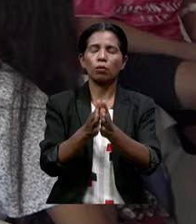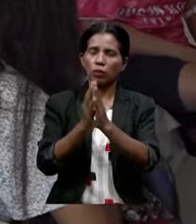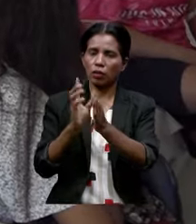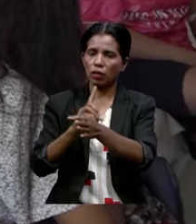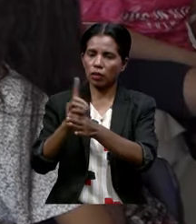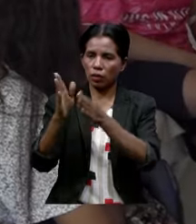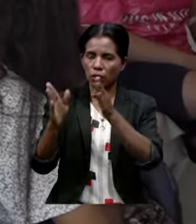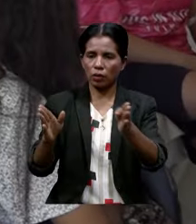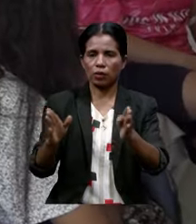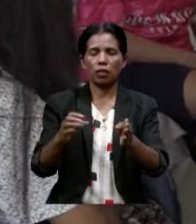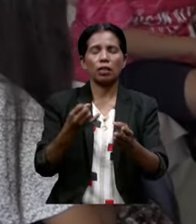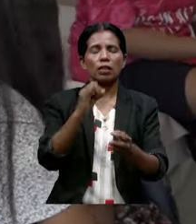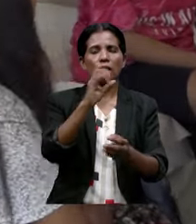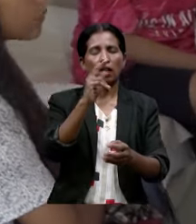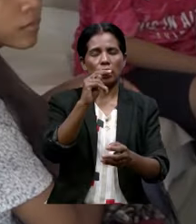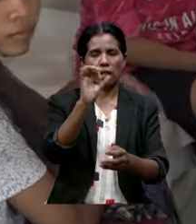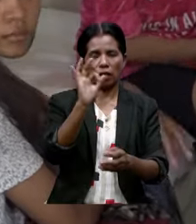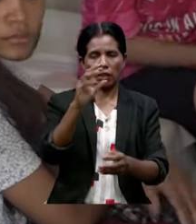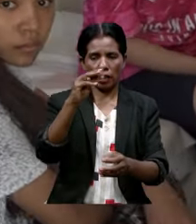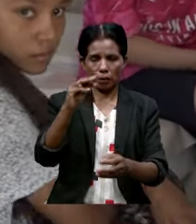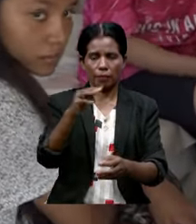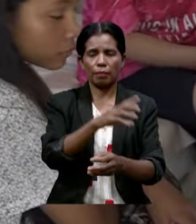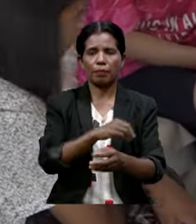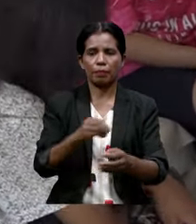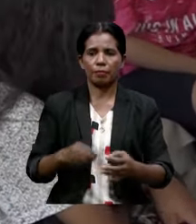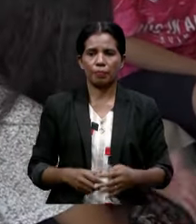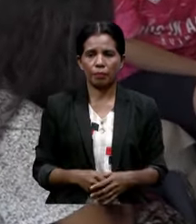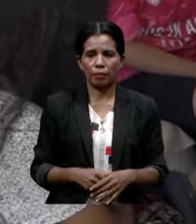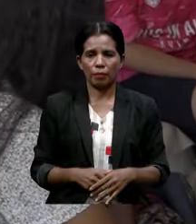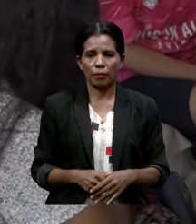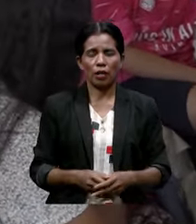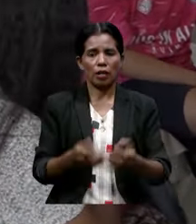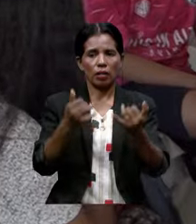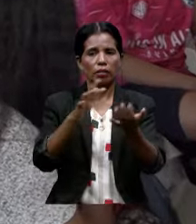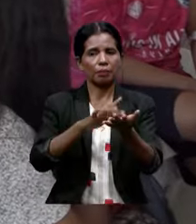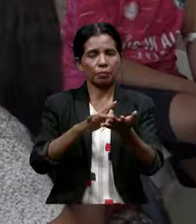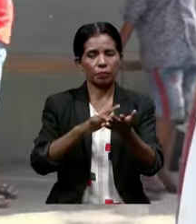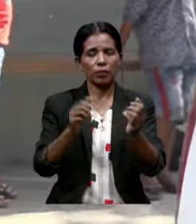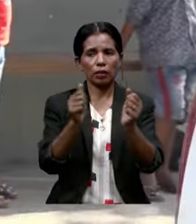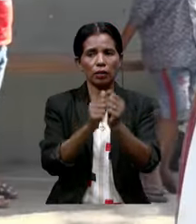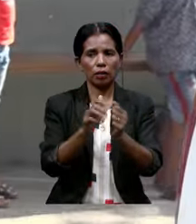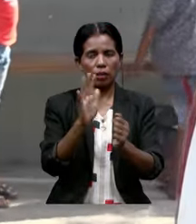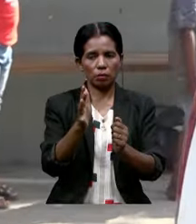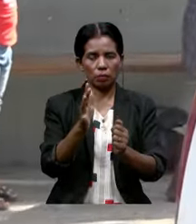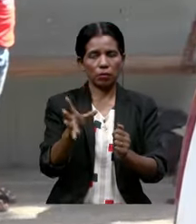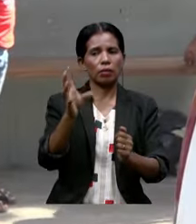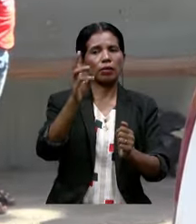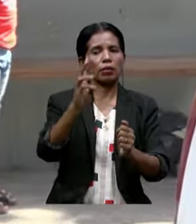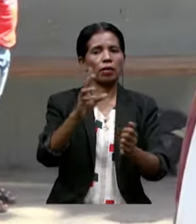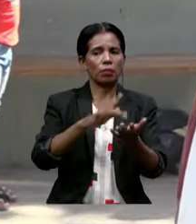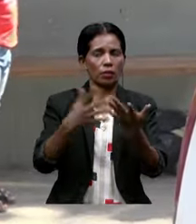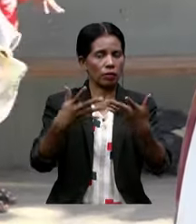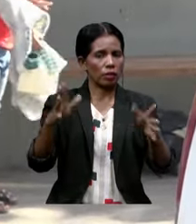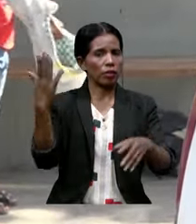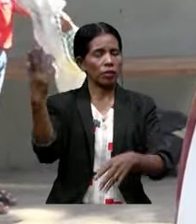diretor executivo Instituto Nacional Farmácia no Produto Médico. Dadaung ne ai moruk item 50 resinen makestok hotu i